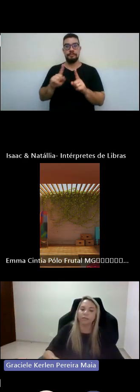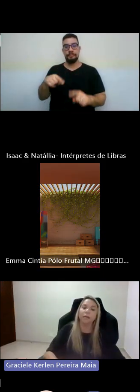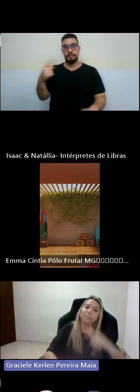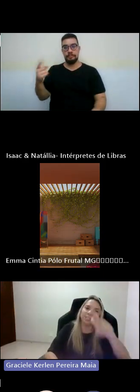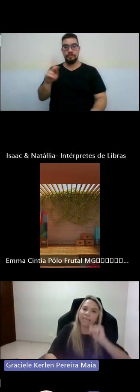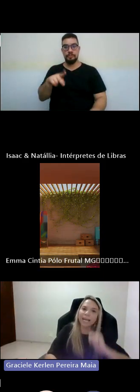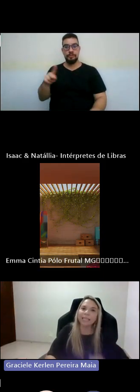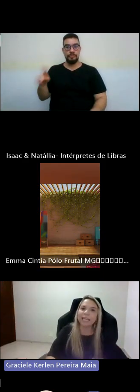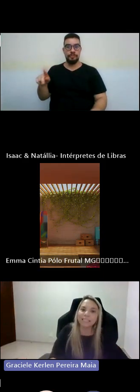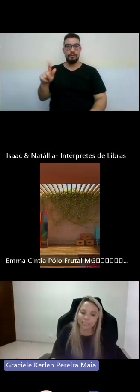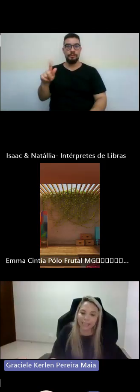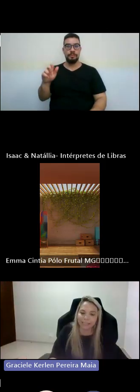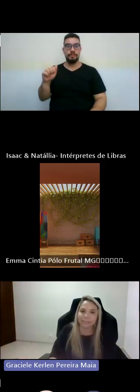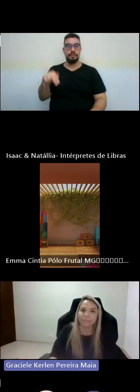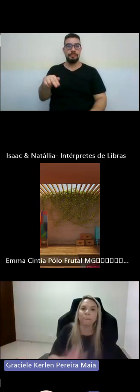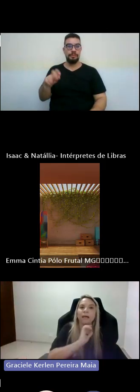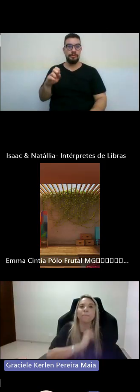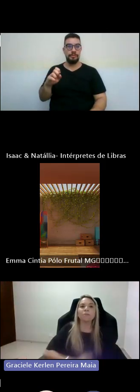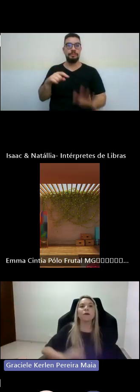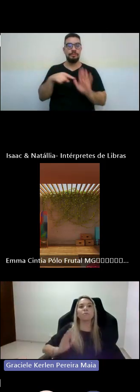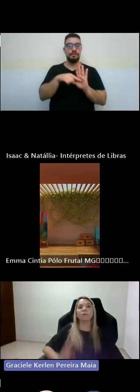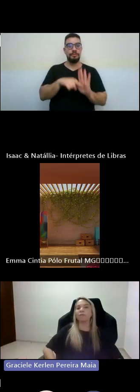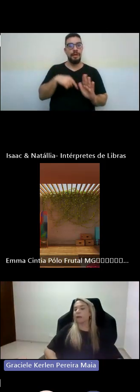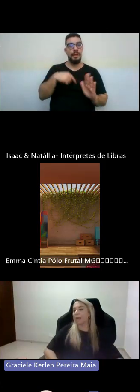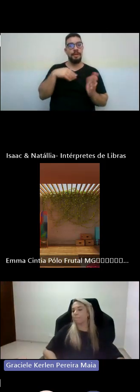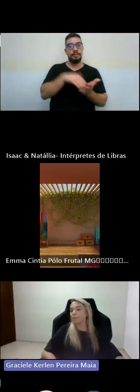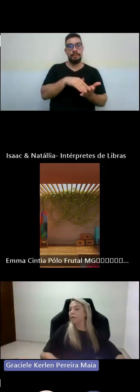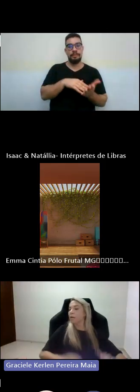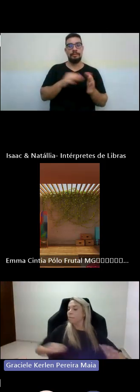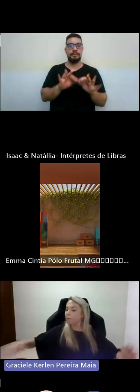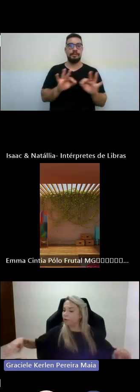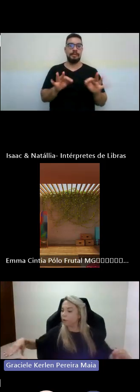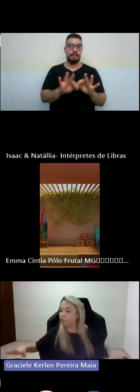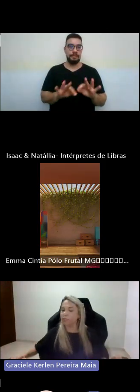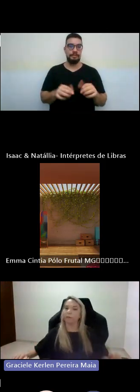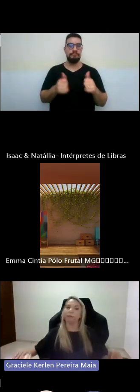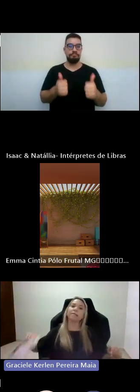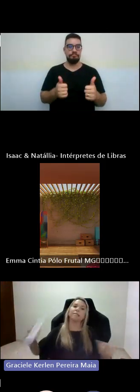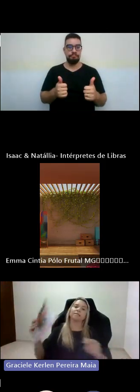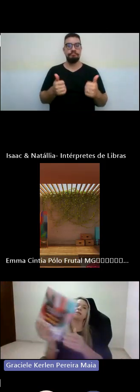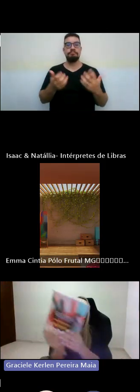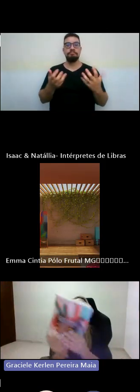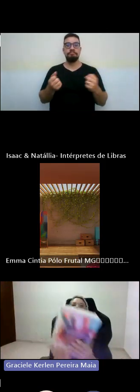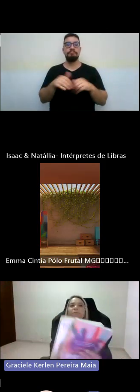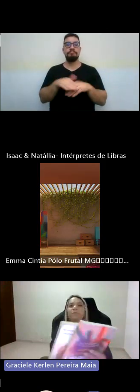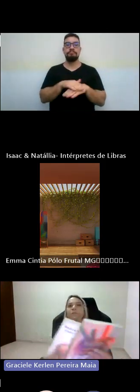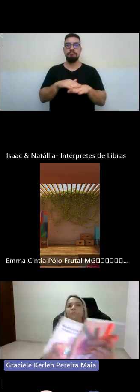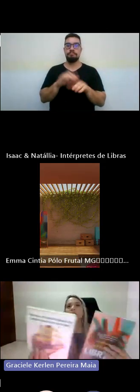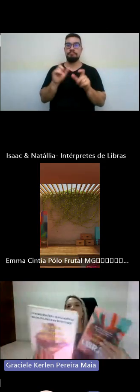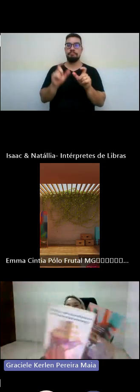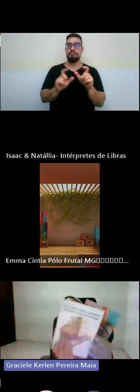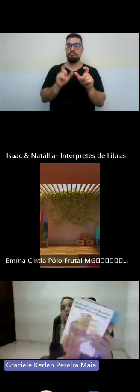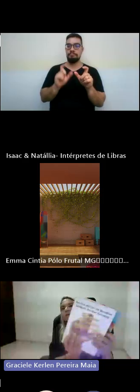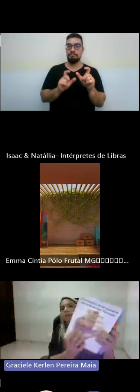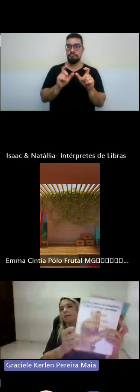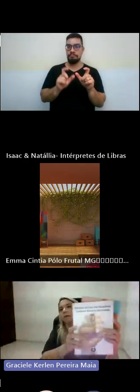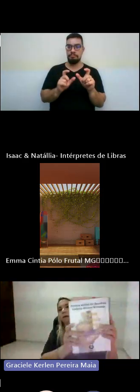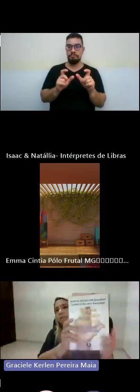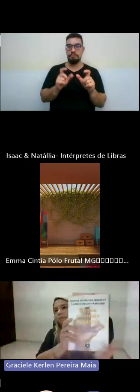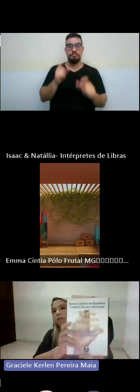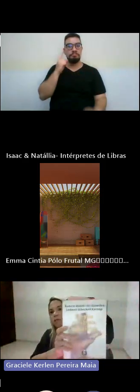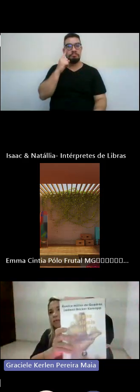certo? Para a gente chegar até a sintase. Pessoal, então vamos lá. Morfologia. Antes, eu não sei se vocês conseguem